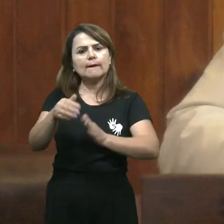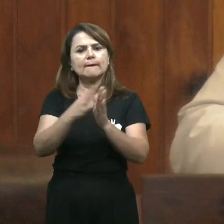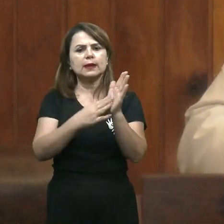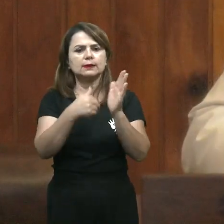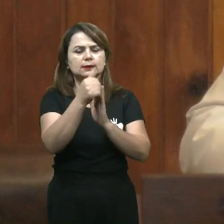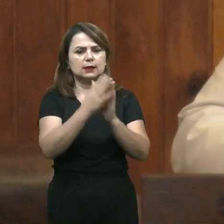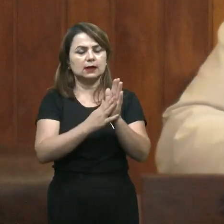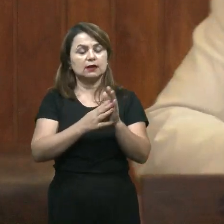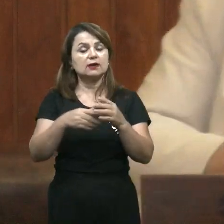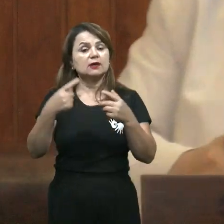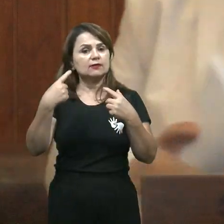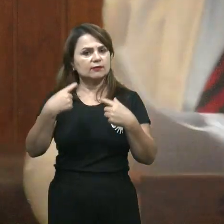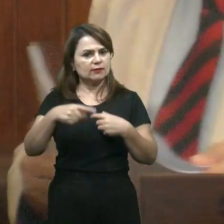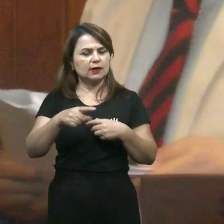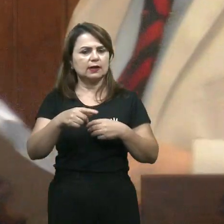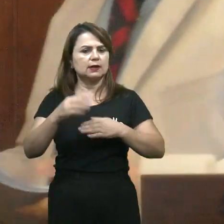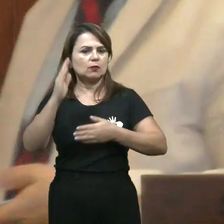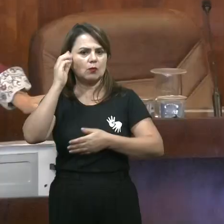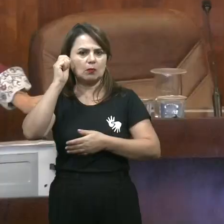Eram as minhas considerações.